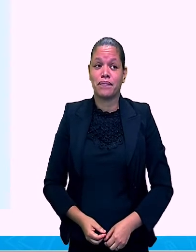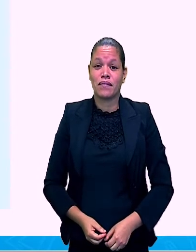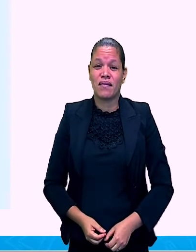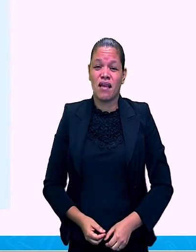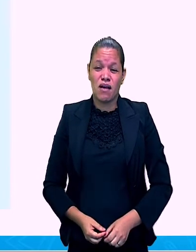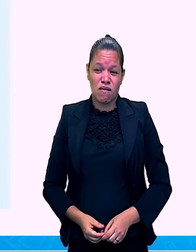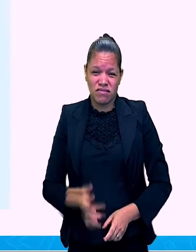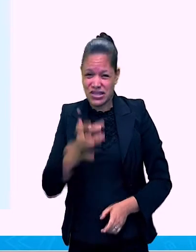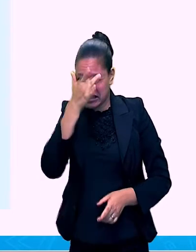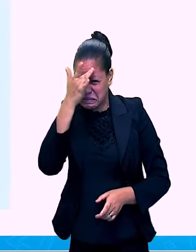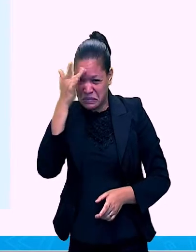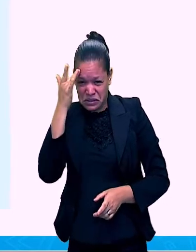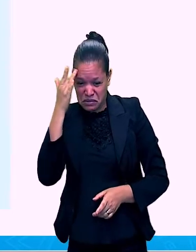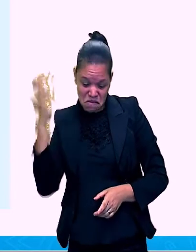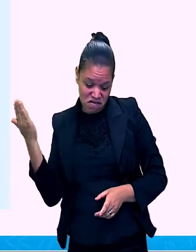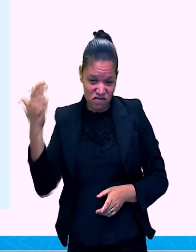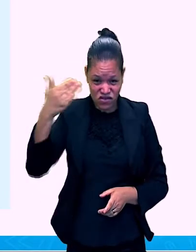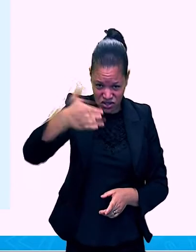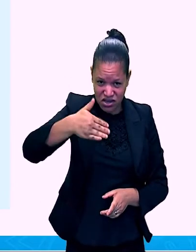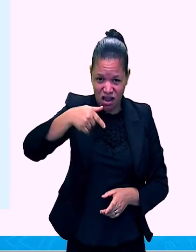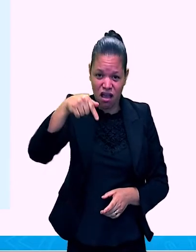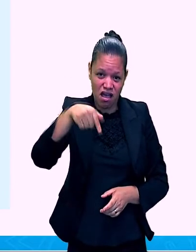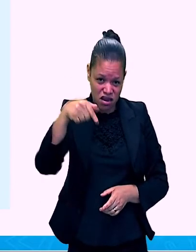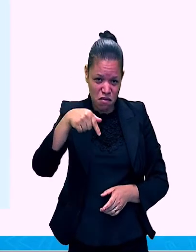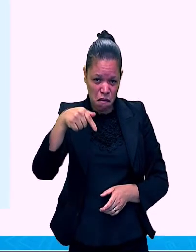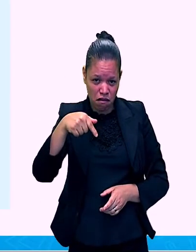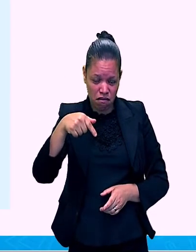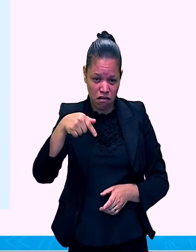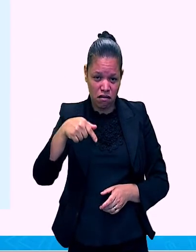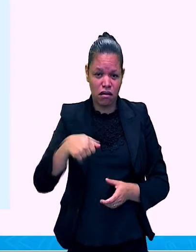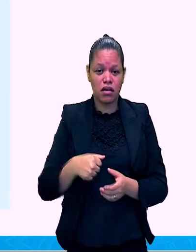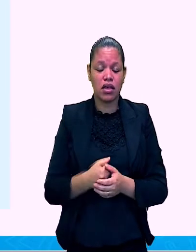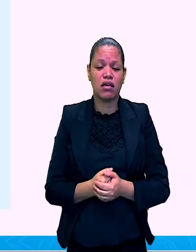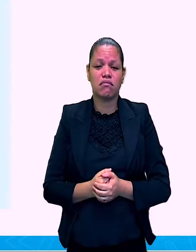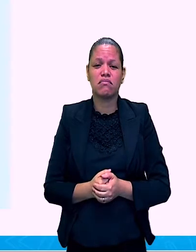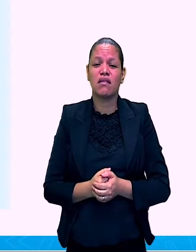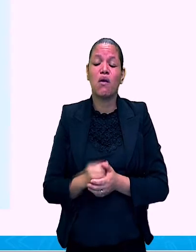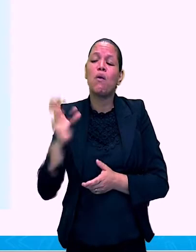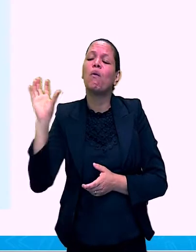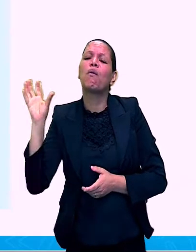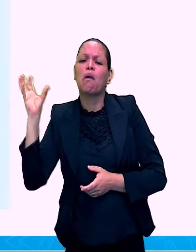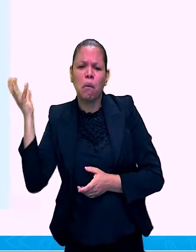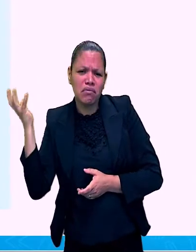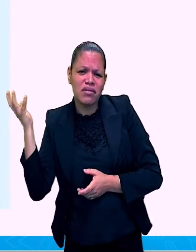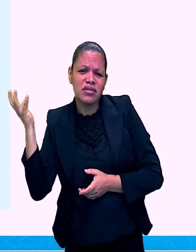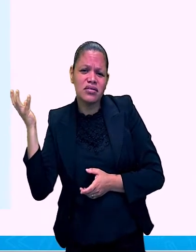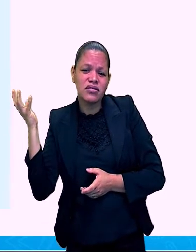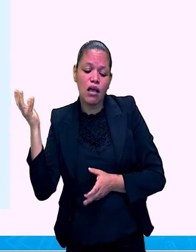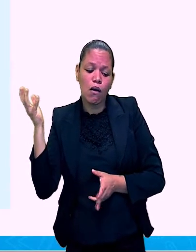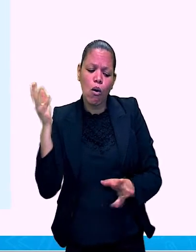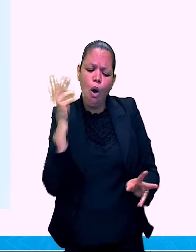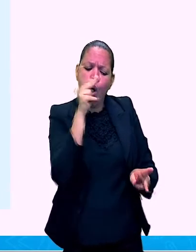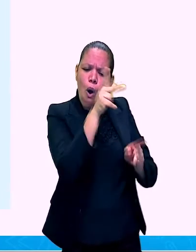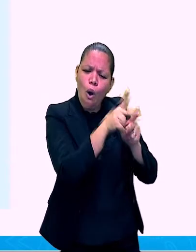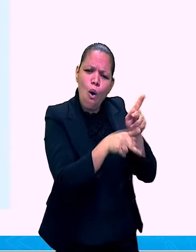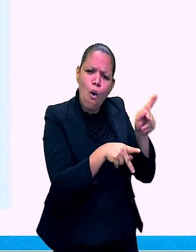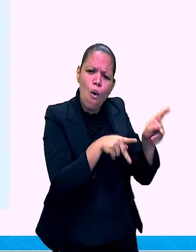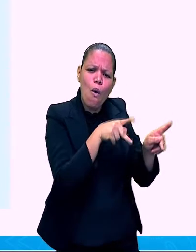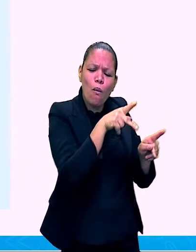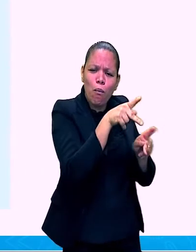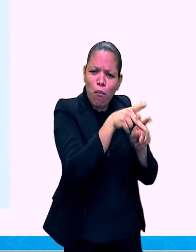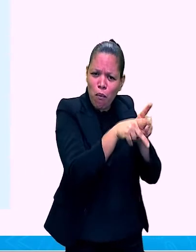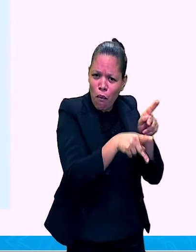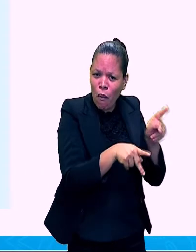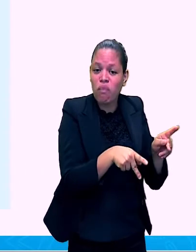vamos aprofundar um pouco mais depois, foi necessário o quê? Que o povo se amontoasse perto um do